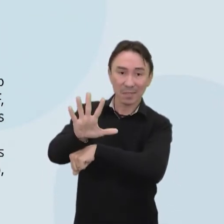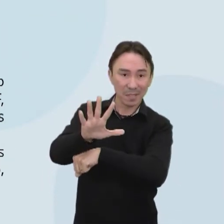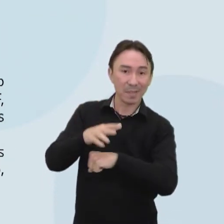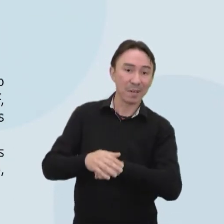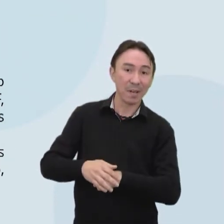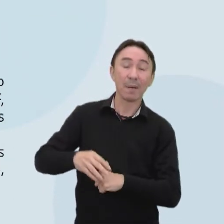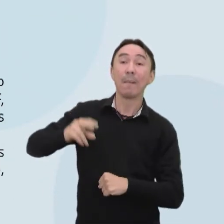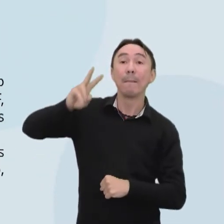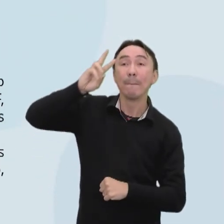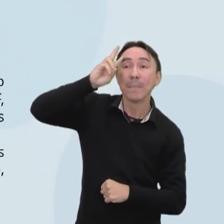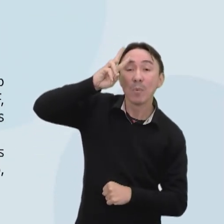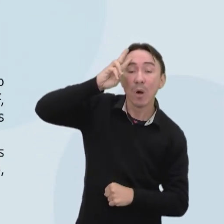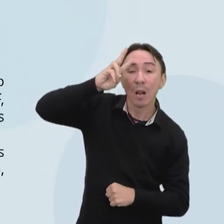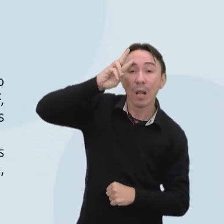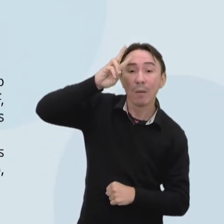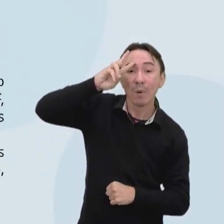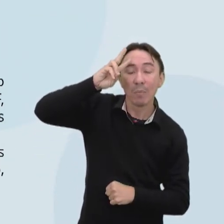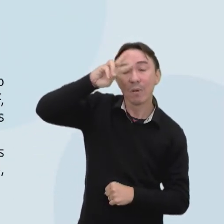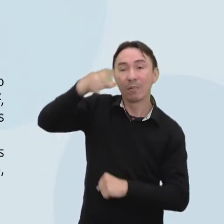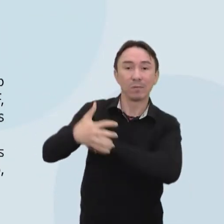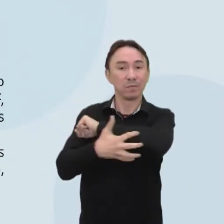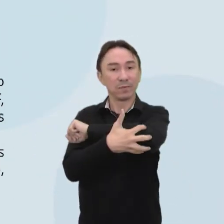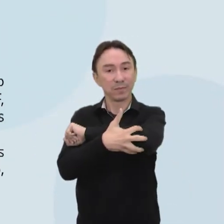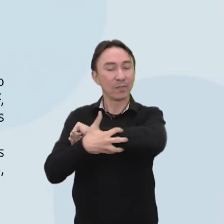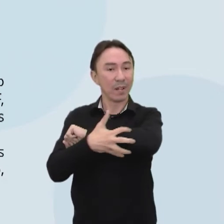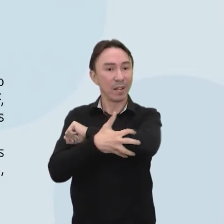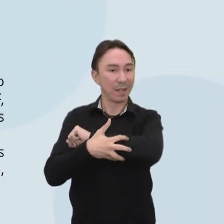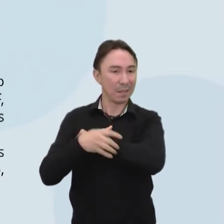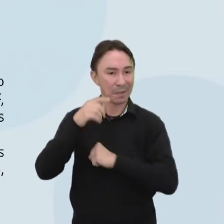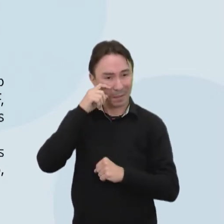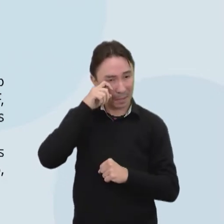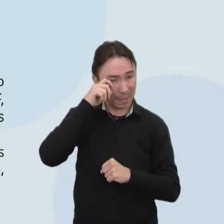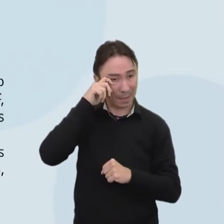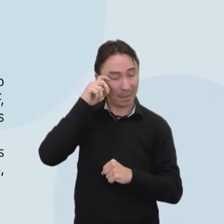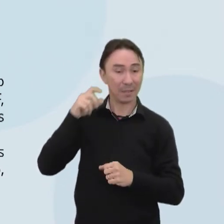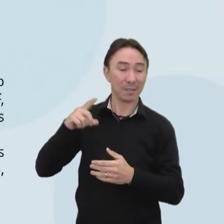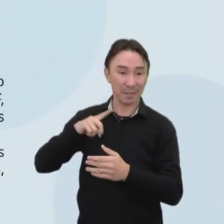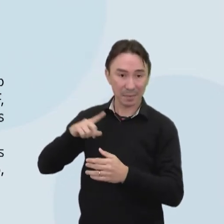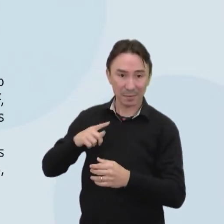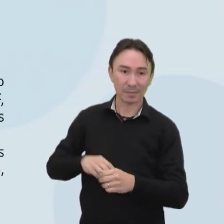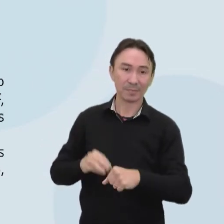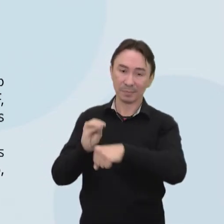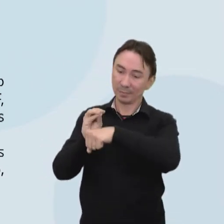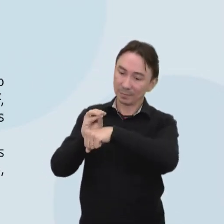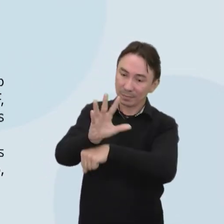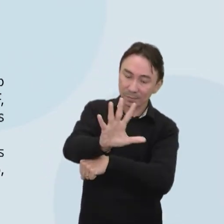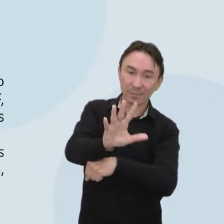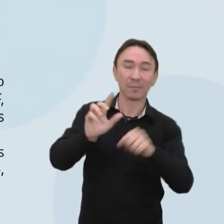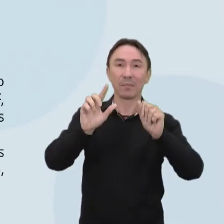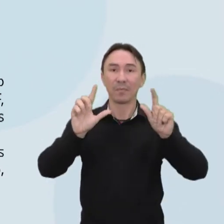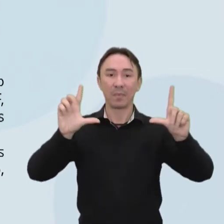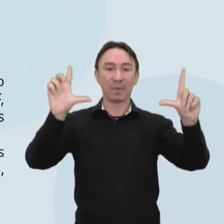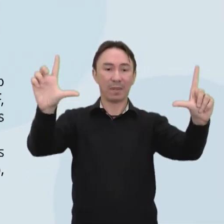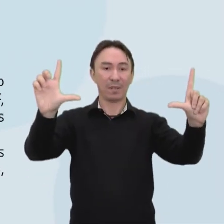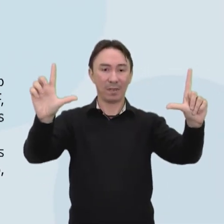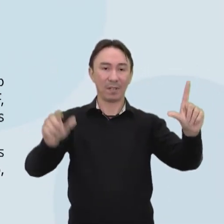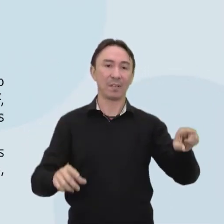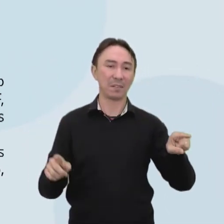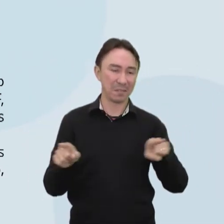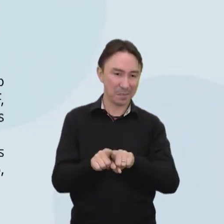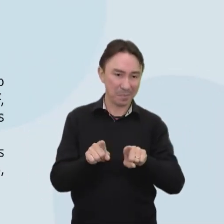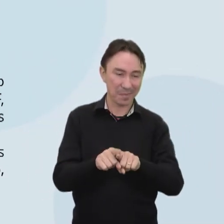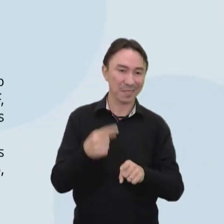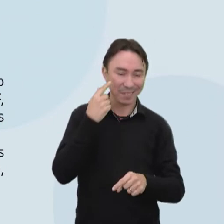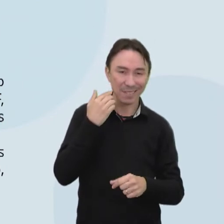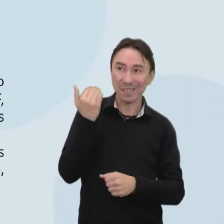uma mostra de cinema, né, num telão. E ao fundo a gente percebe que tratar-se de uma comunidade também, né? A comunidade que a gente